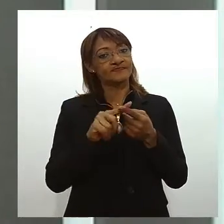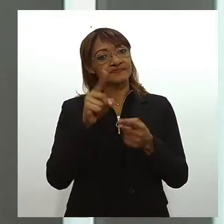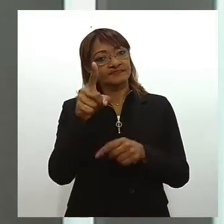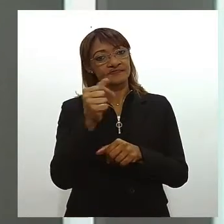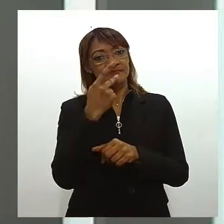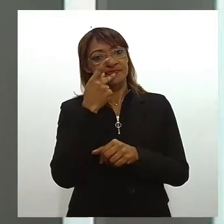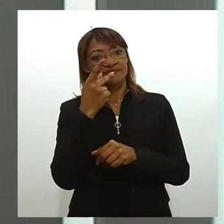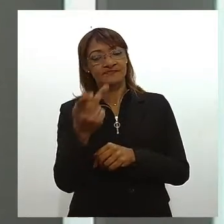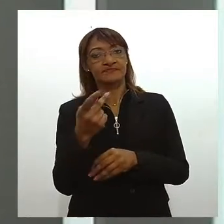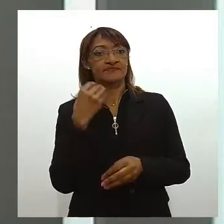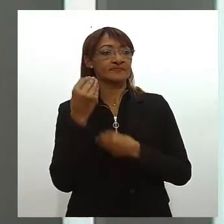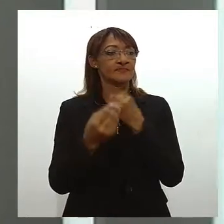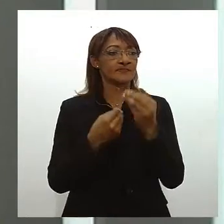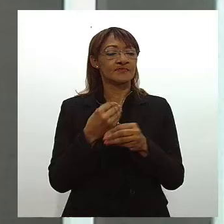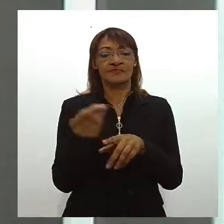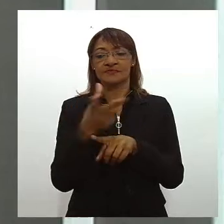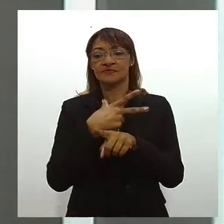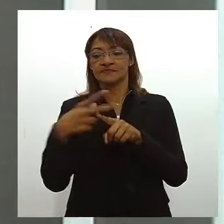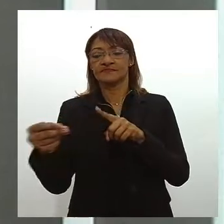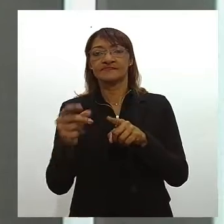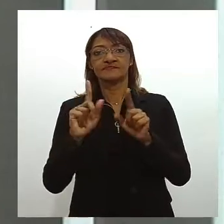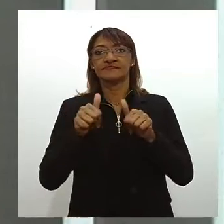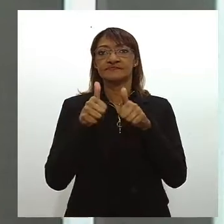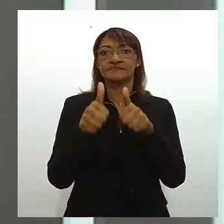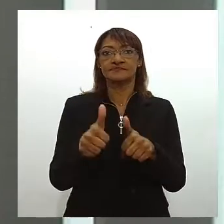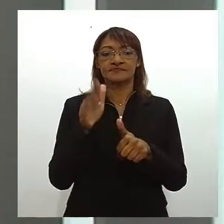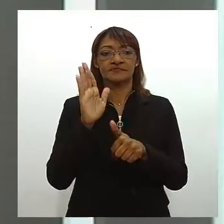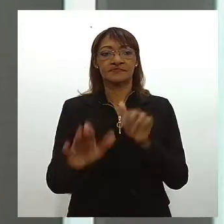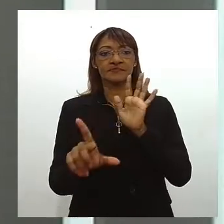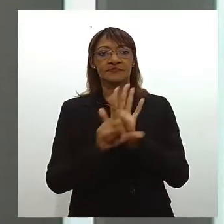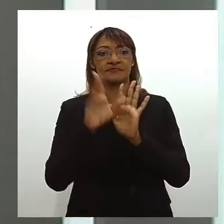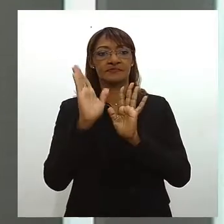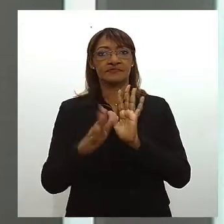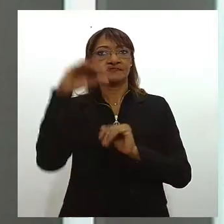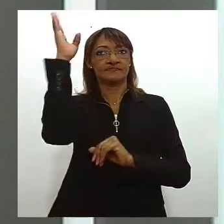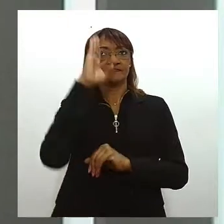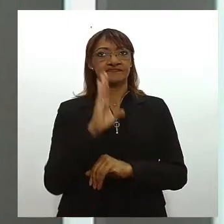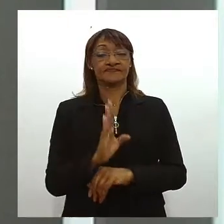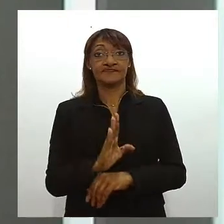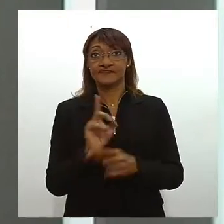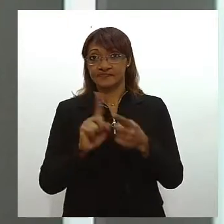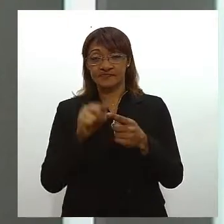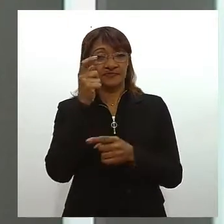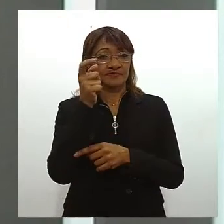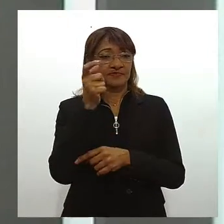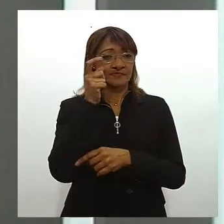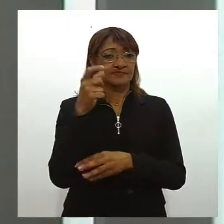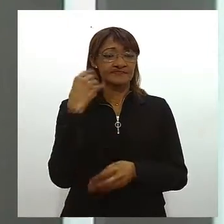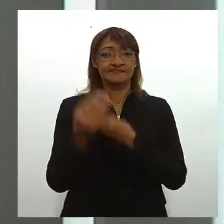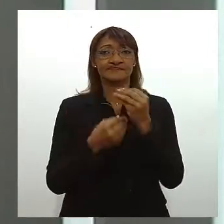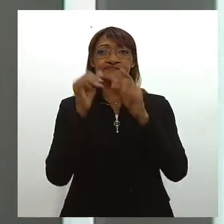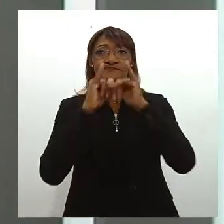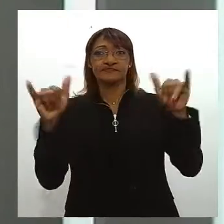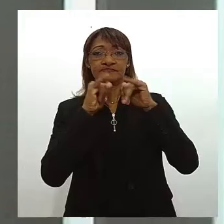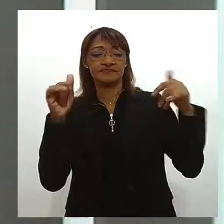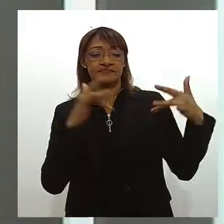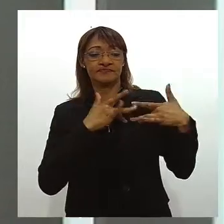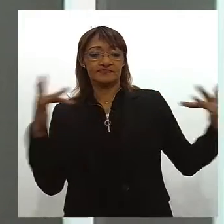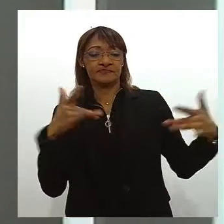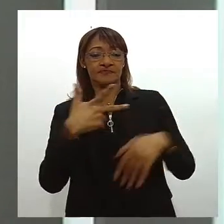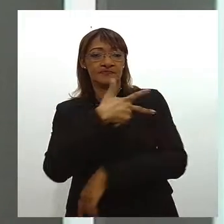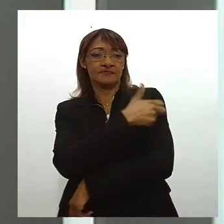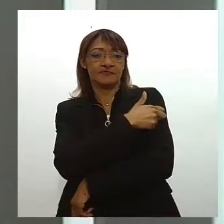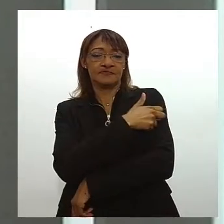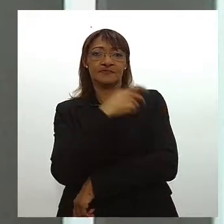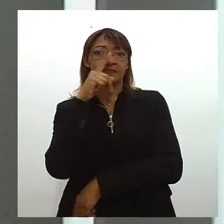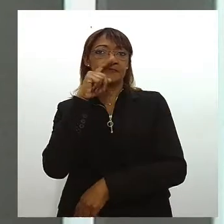sobre as conquistas e os desafios de uma das principais leis do Brasil. Veja também como participar da campanha Vacinação Solidária, que acontece